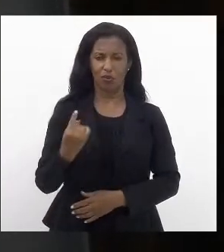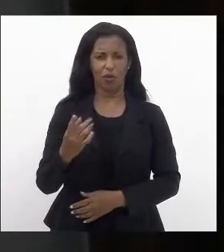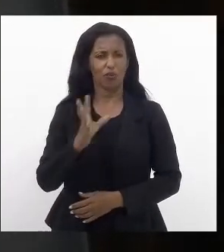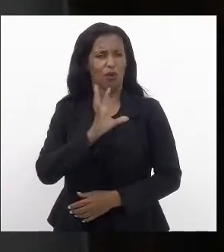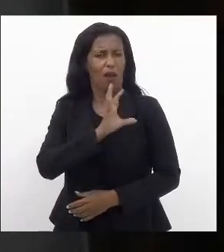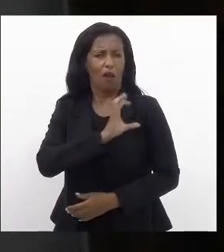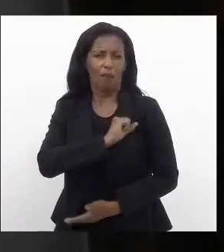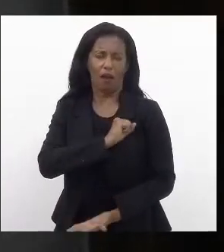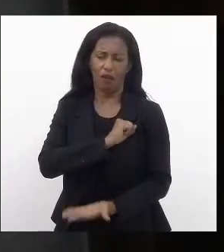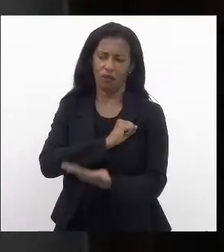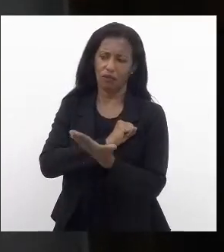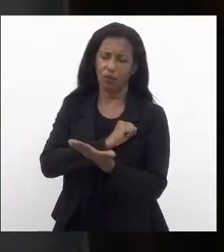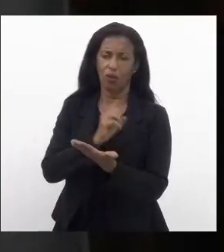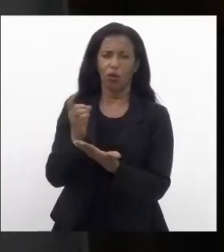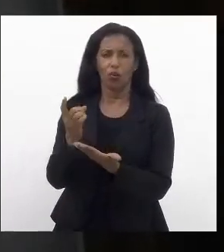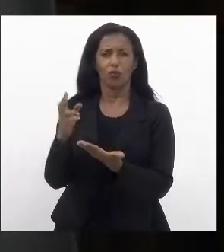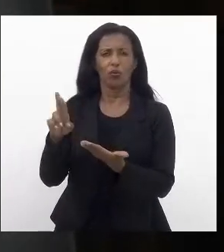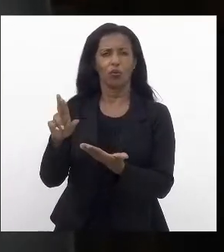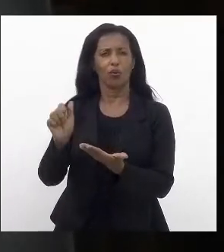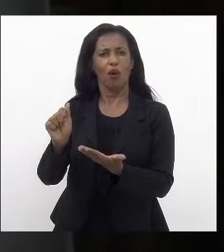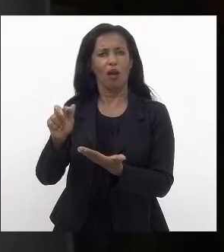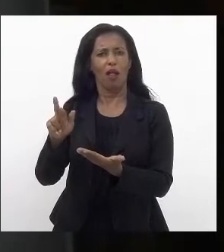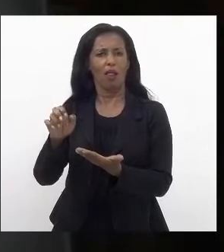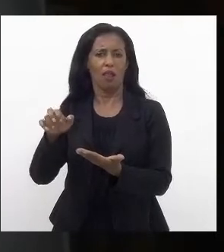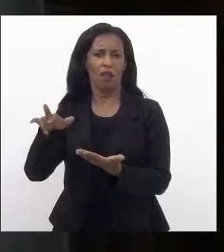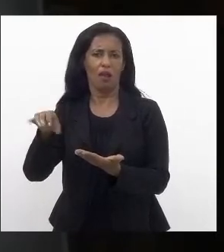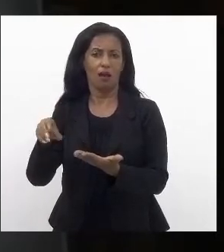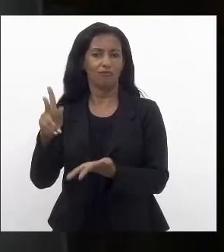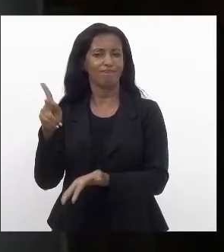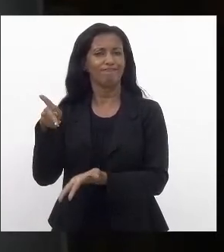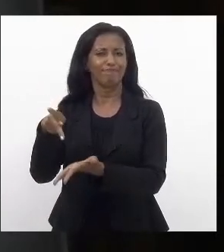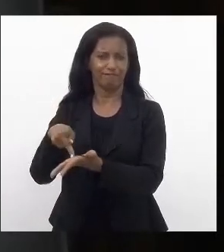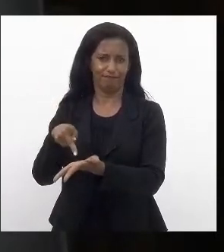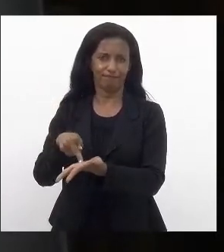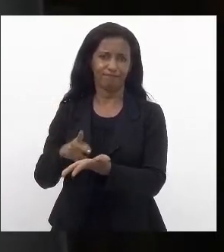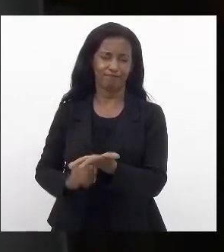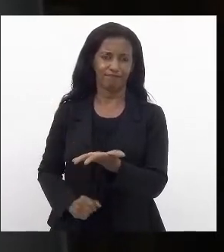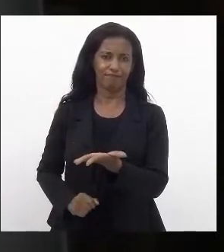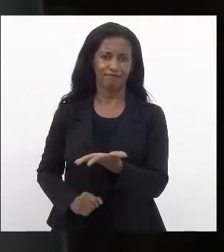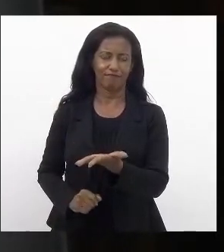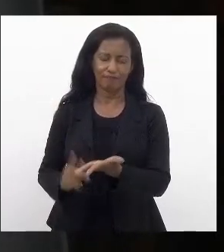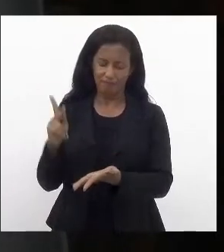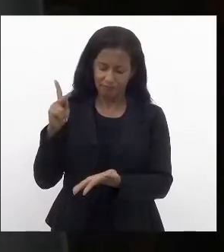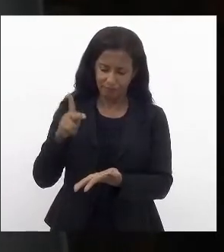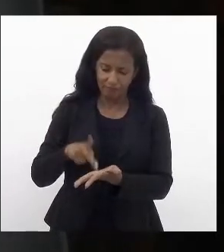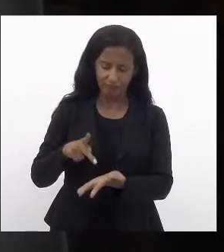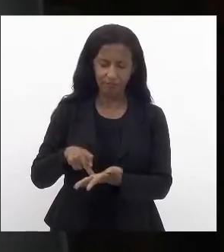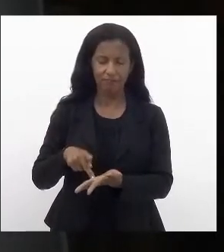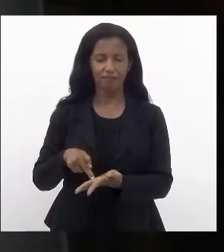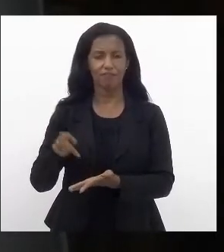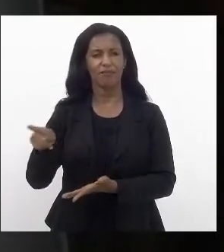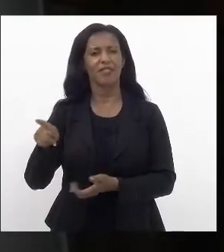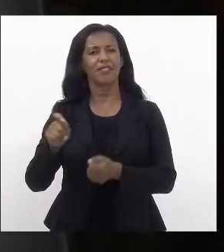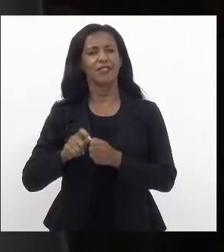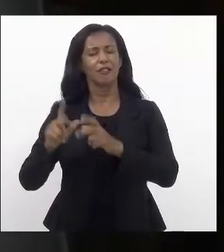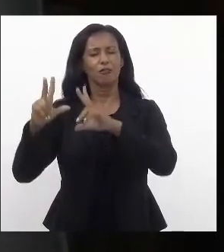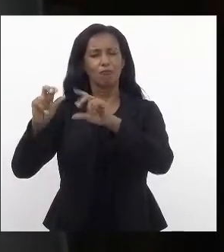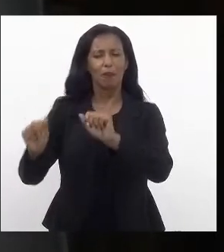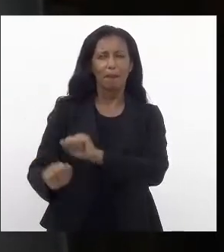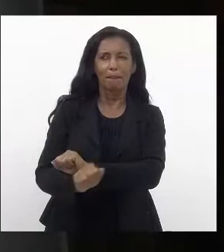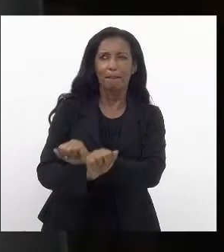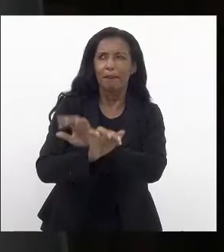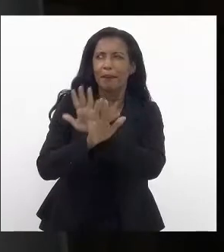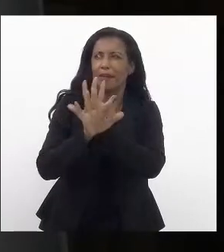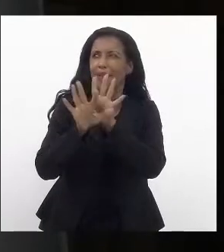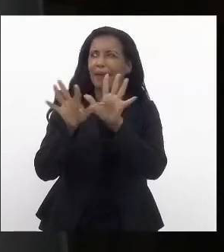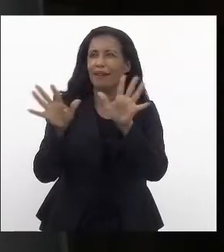cônsul-geral, Dr. Alejandro Bittar, realmente ele fez o Líbano